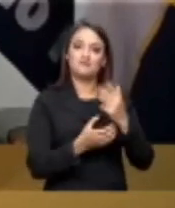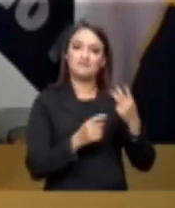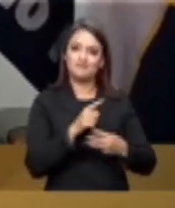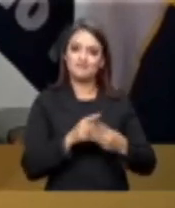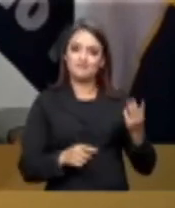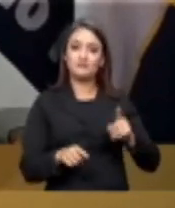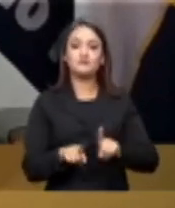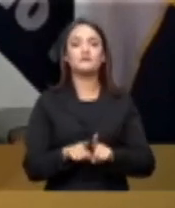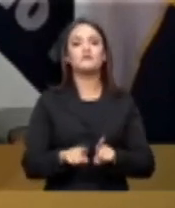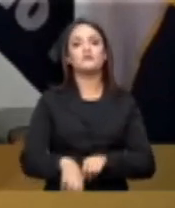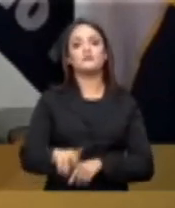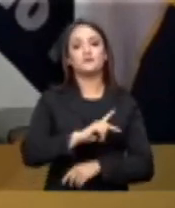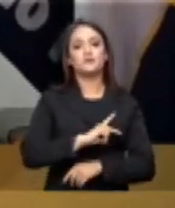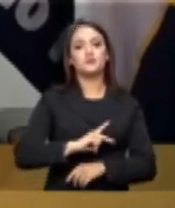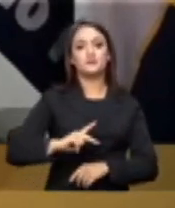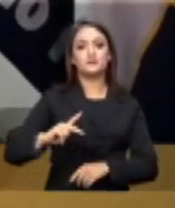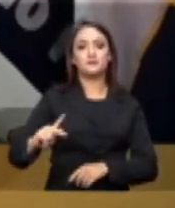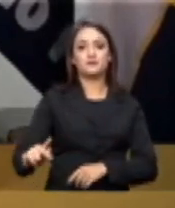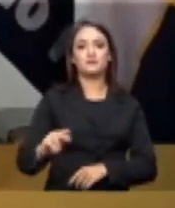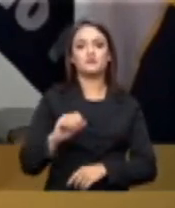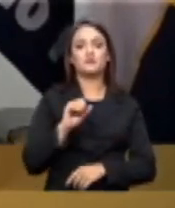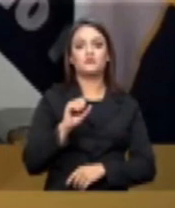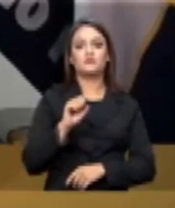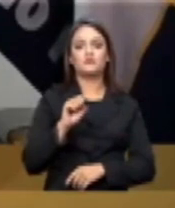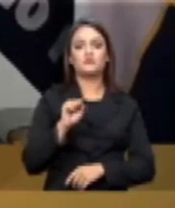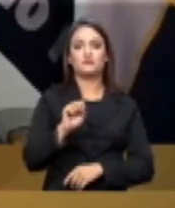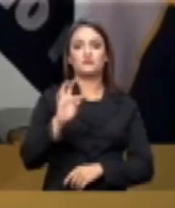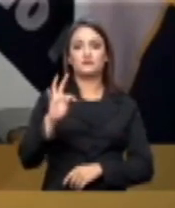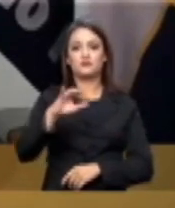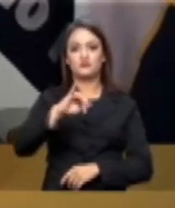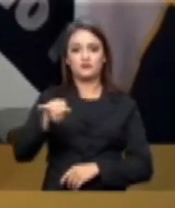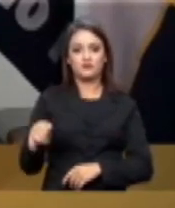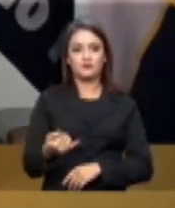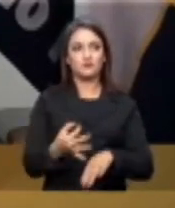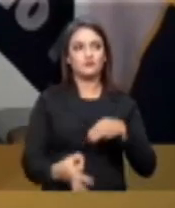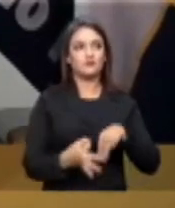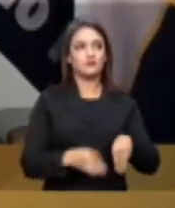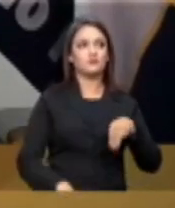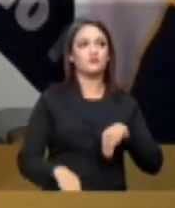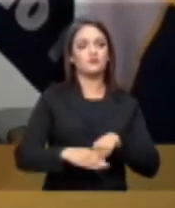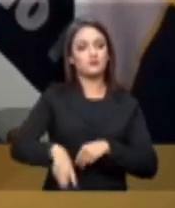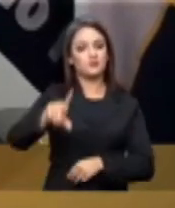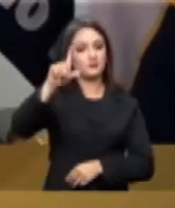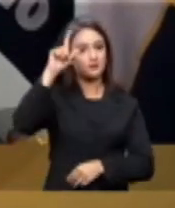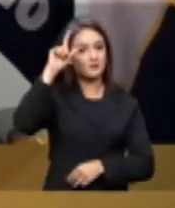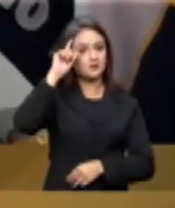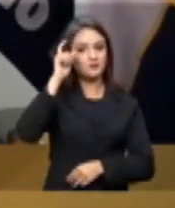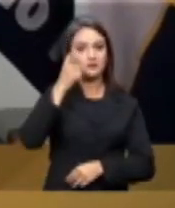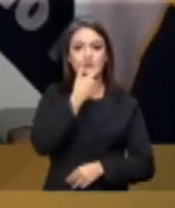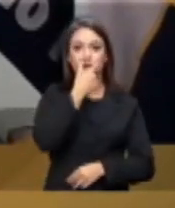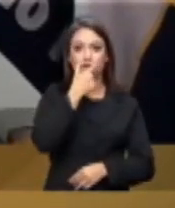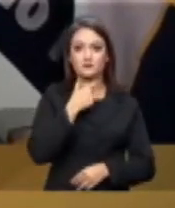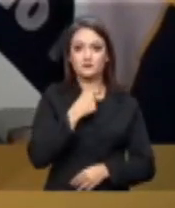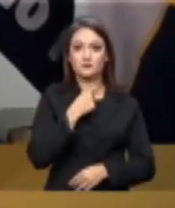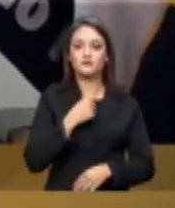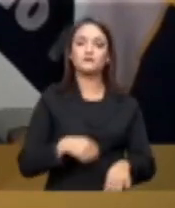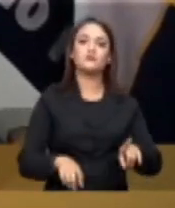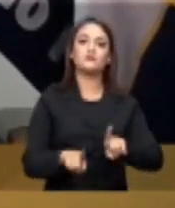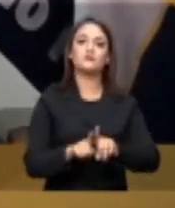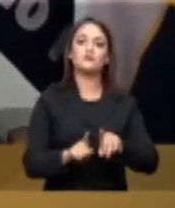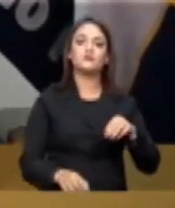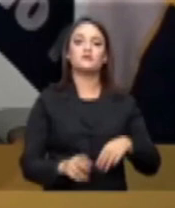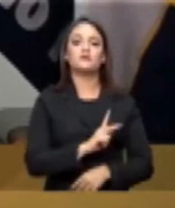cumprimento o senhor presidente do Superior Tribunal de Justiça, ministro Humberto Martins, o senhor presidente